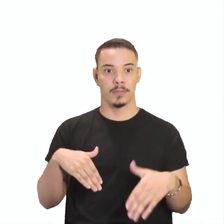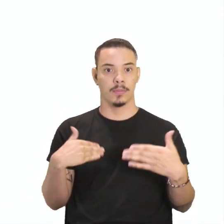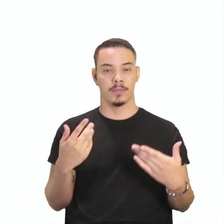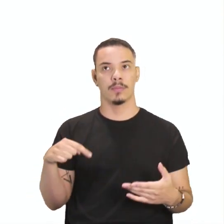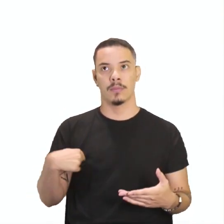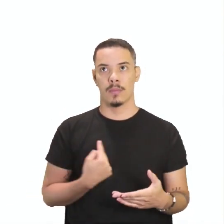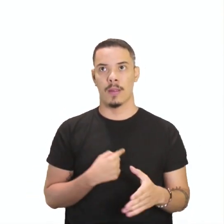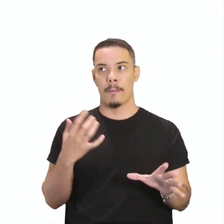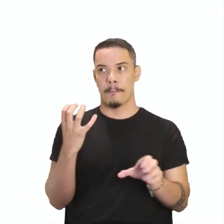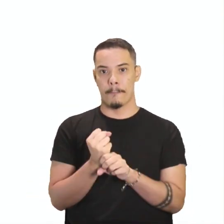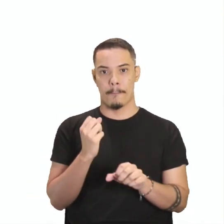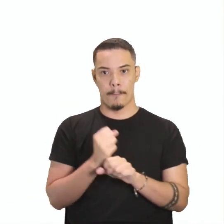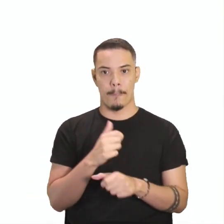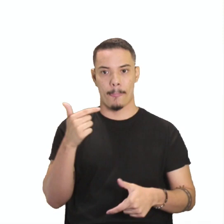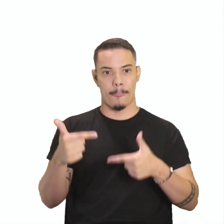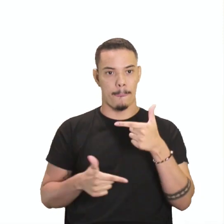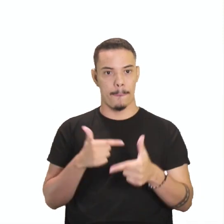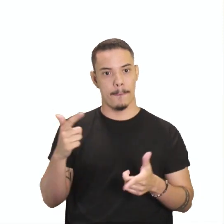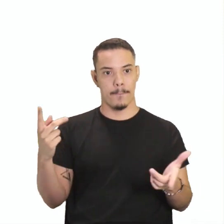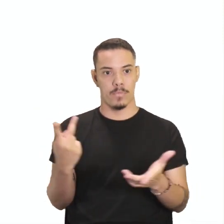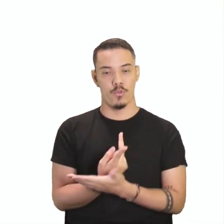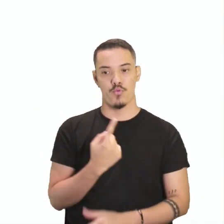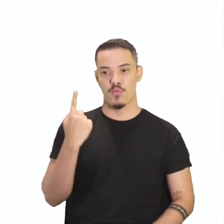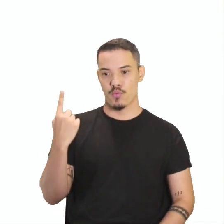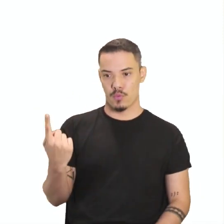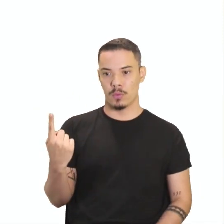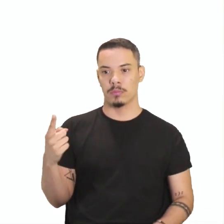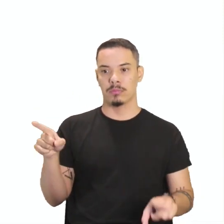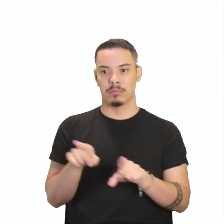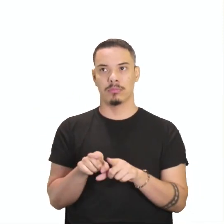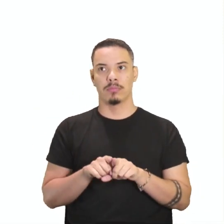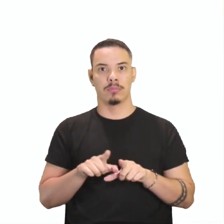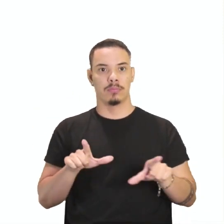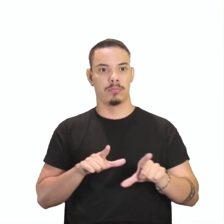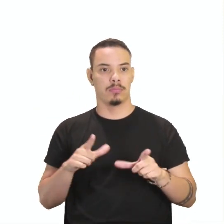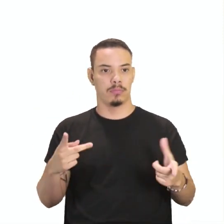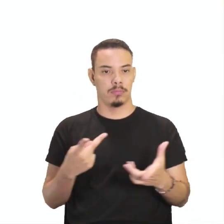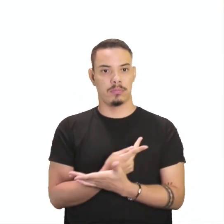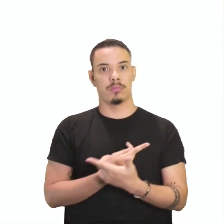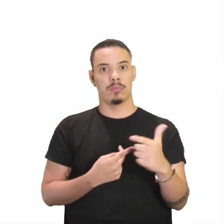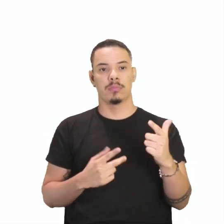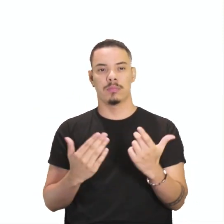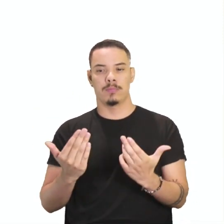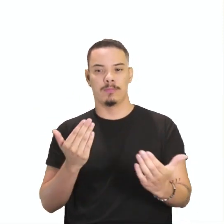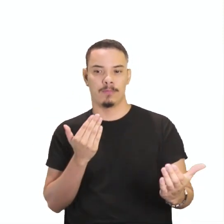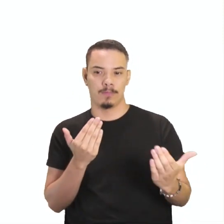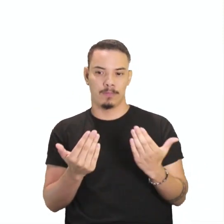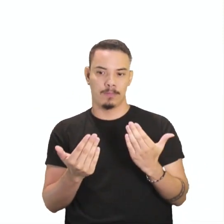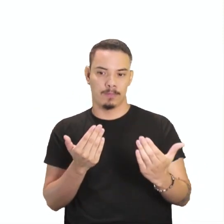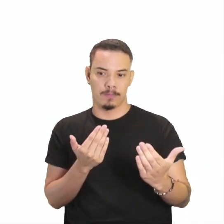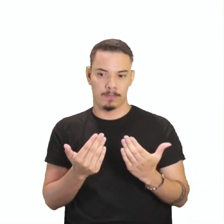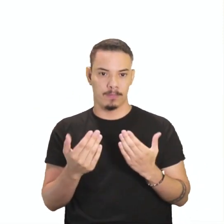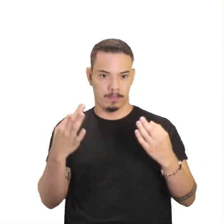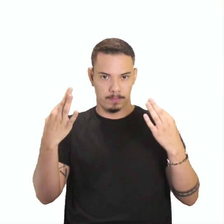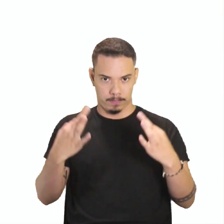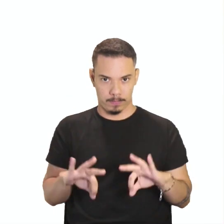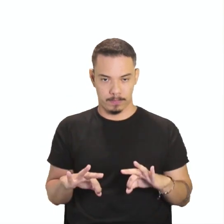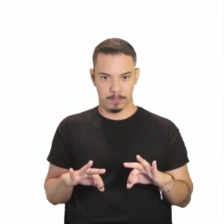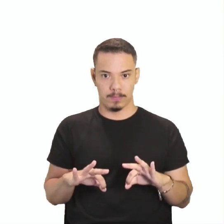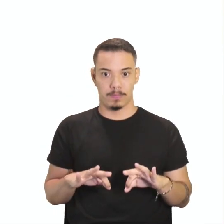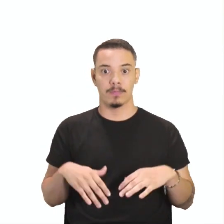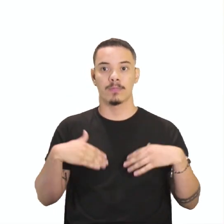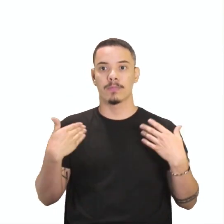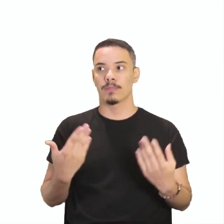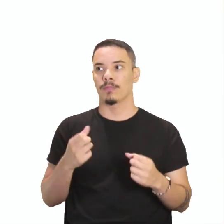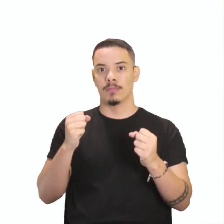que calcular o trabalho realizado por um e o trabalho realizado por outro e fazer essa comparação, né? É isso? Justamente, é isso aí. Bom, a